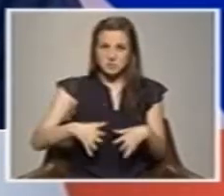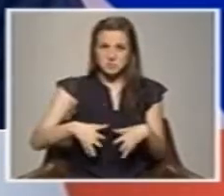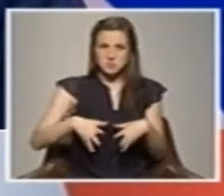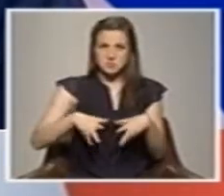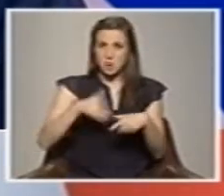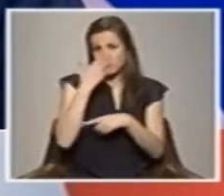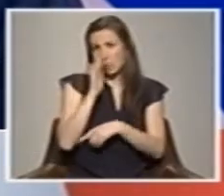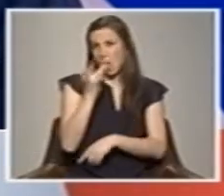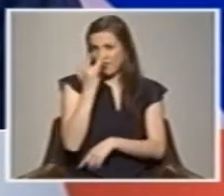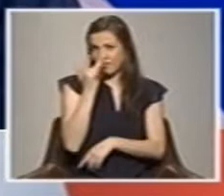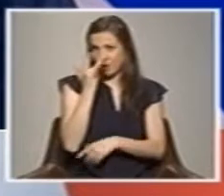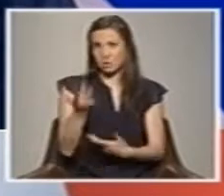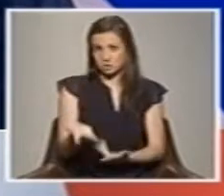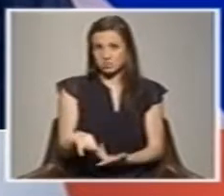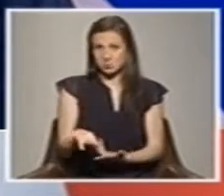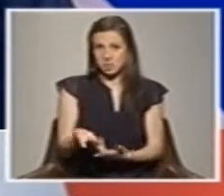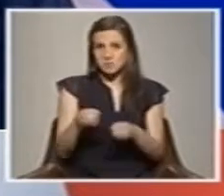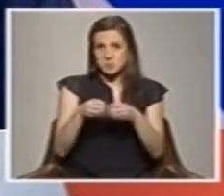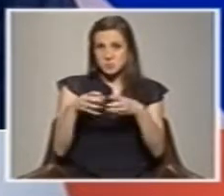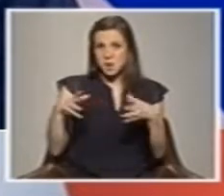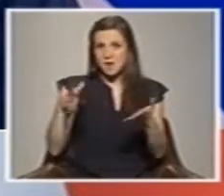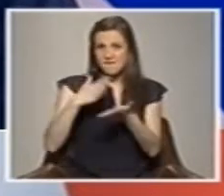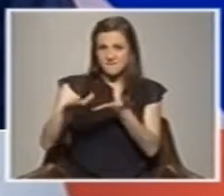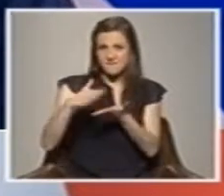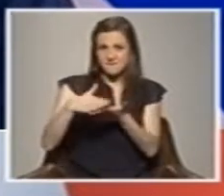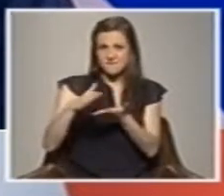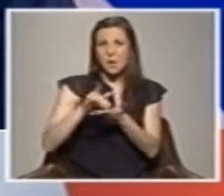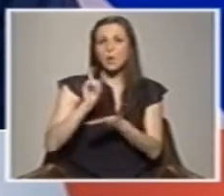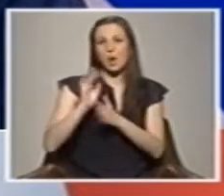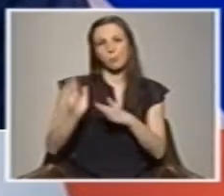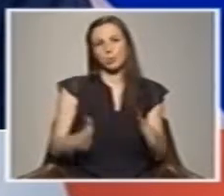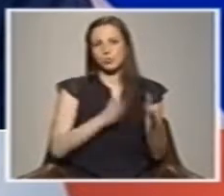África, a maioria do desperdício acontece na produção.